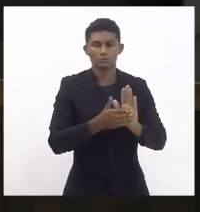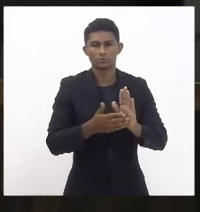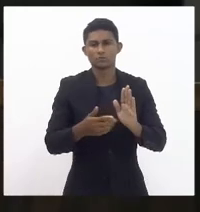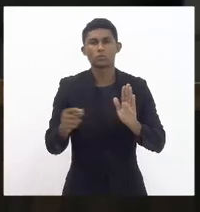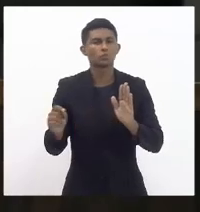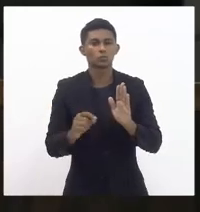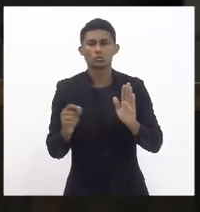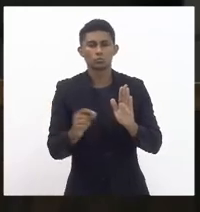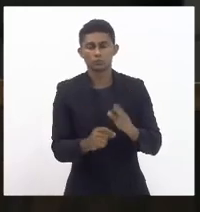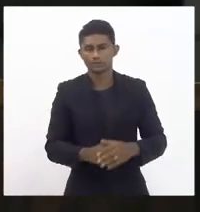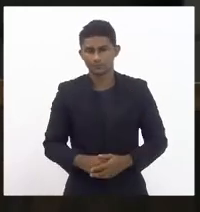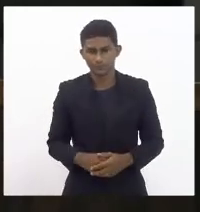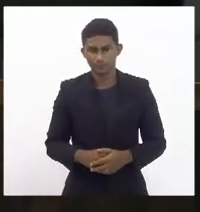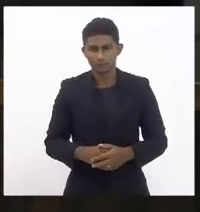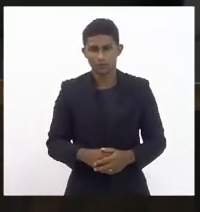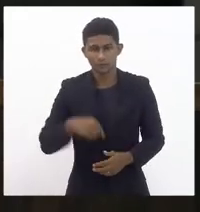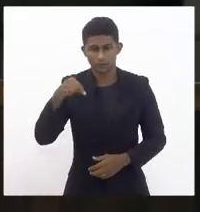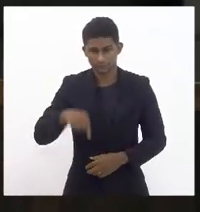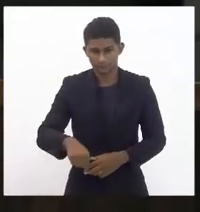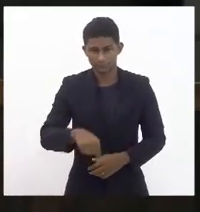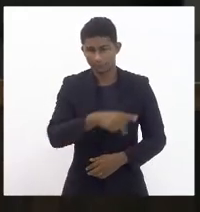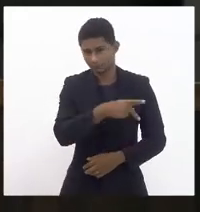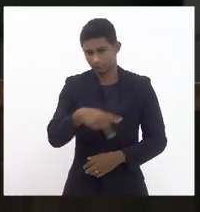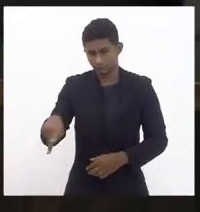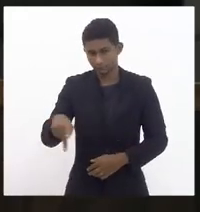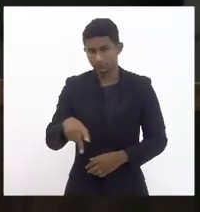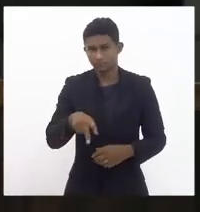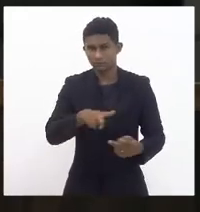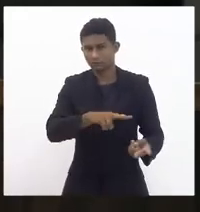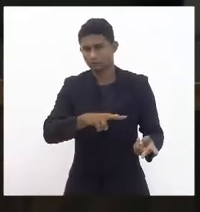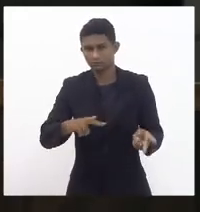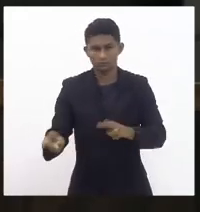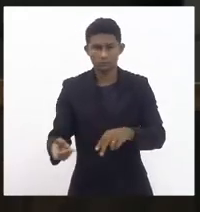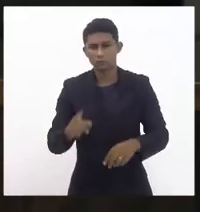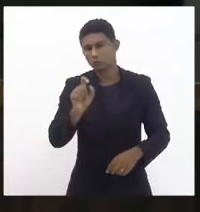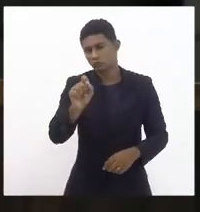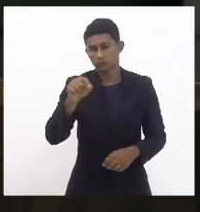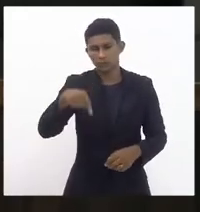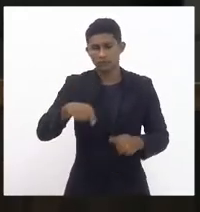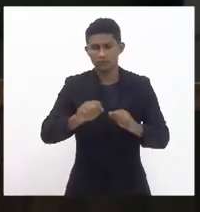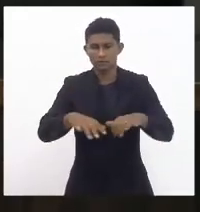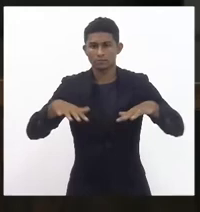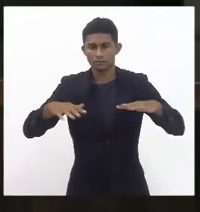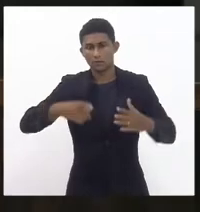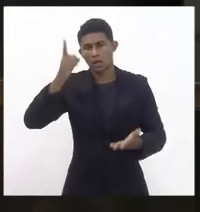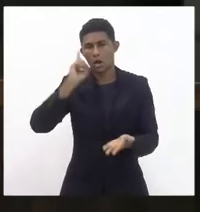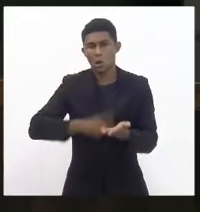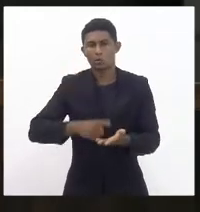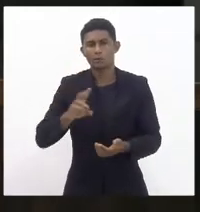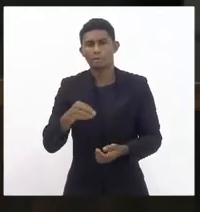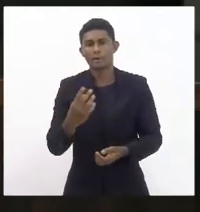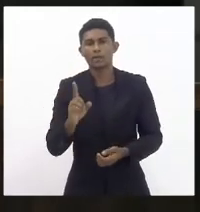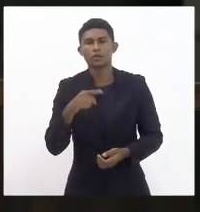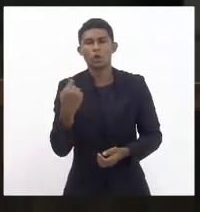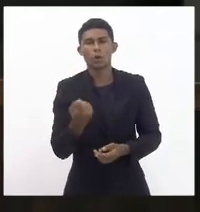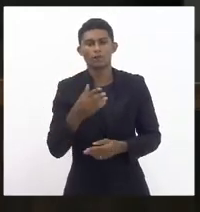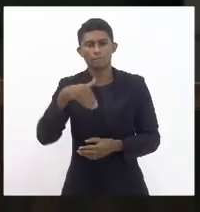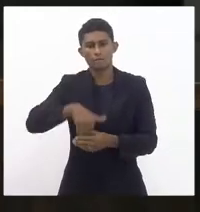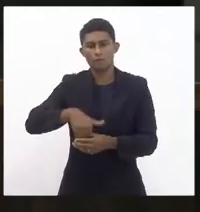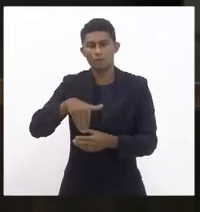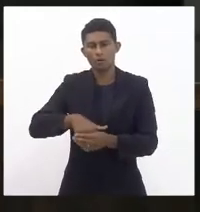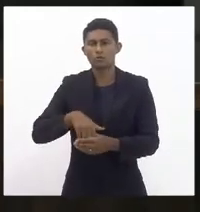e a presidência vai encaminhar um um acordo aqui do plenário que nós possamos votar